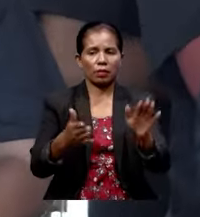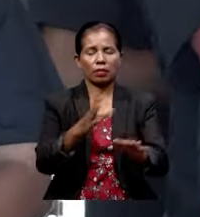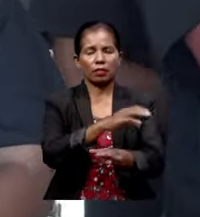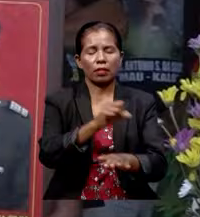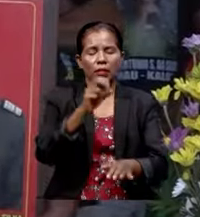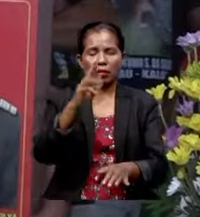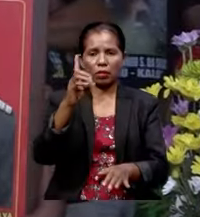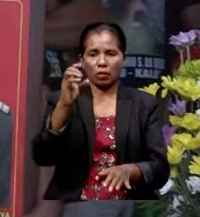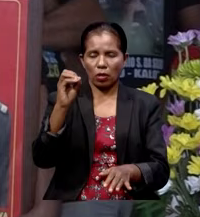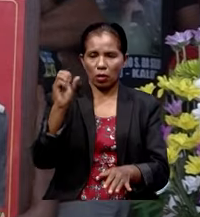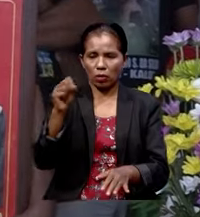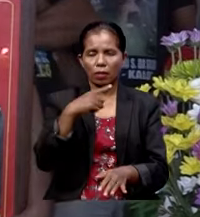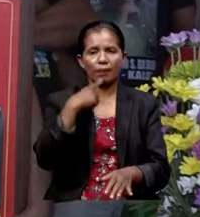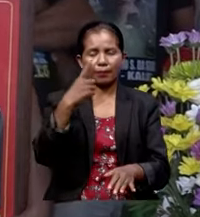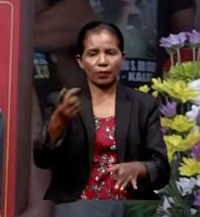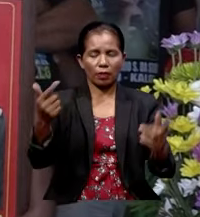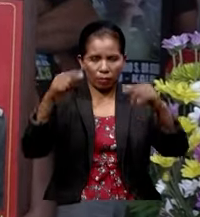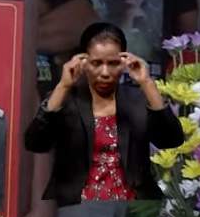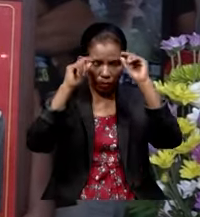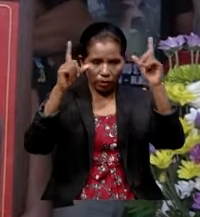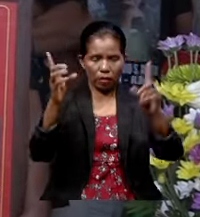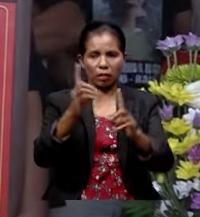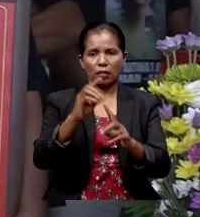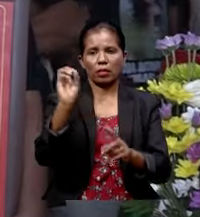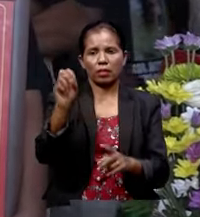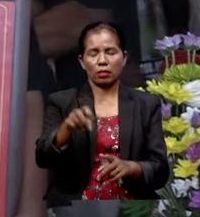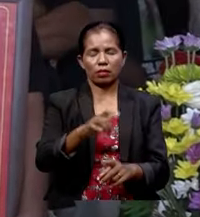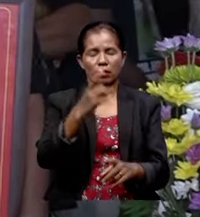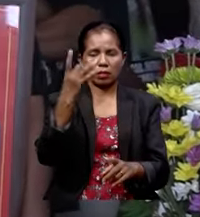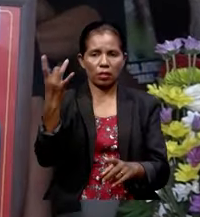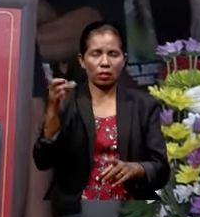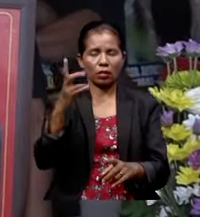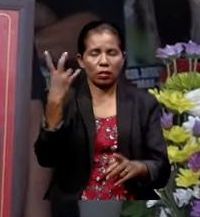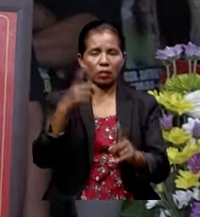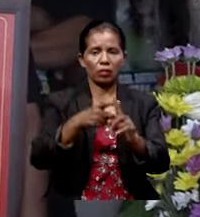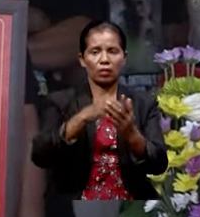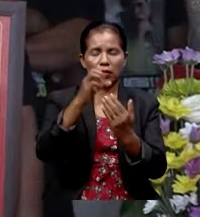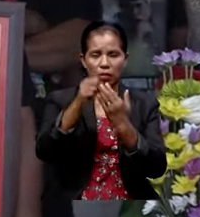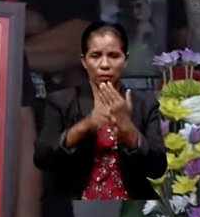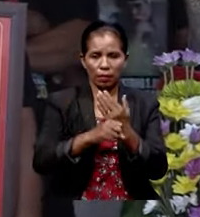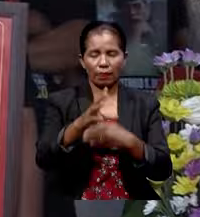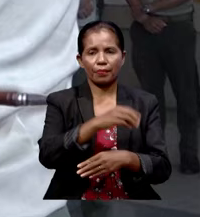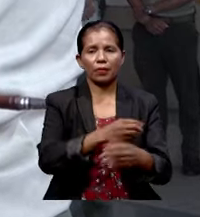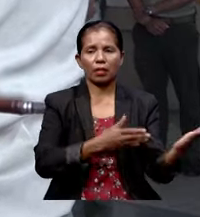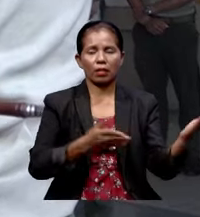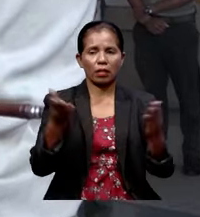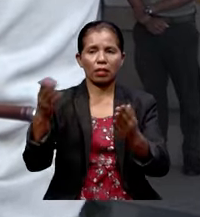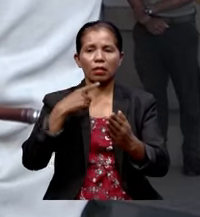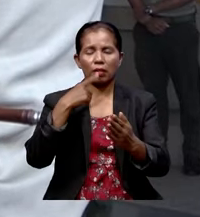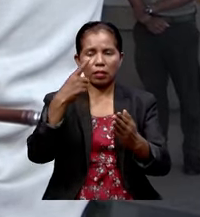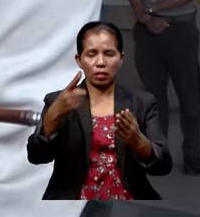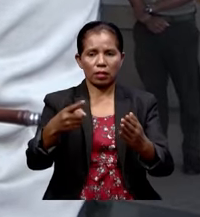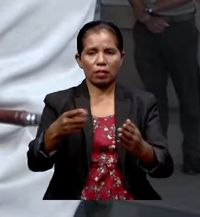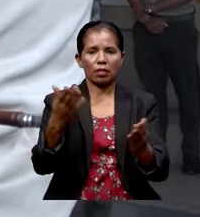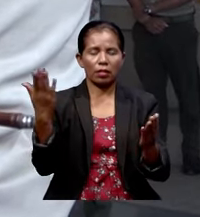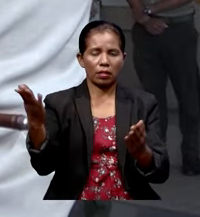saudoso Maukalu, transporta mai Timor-Leste ia loron san luresin hitu fulan setembro. Antes Lori mate isin saudoso bahalot ia